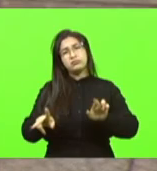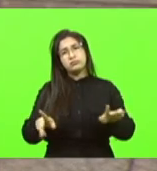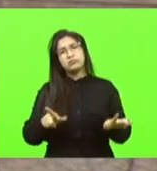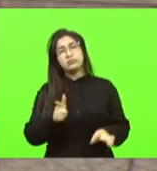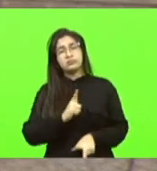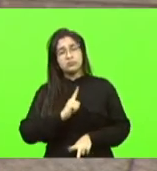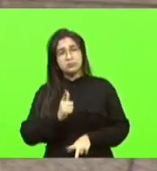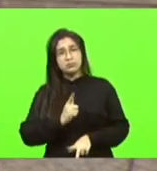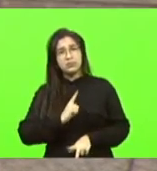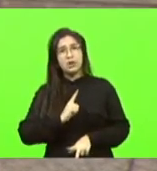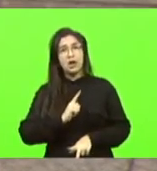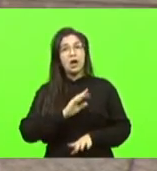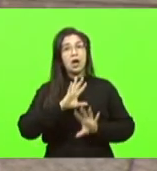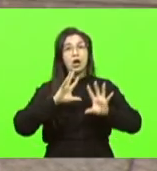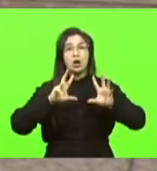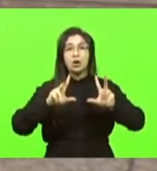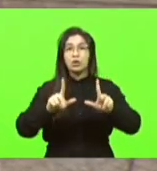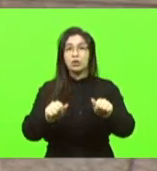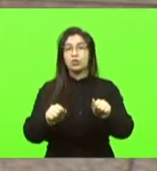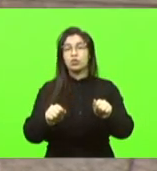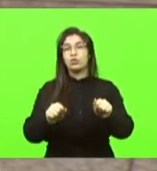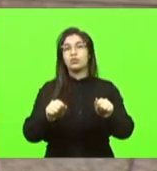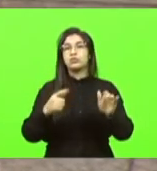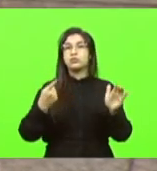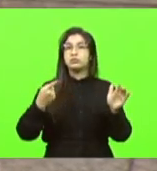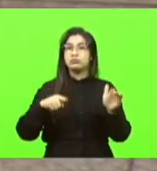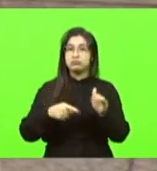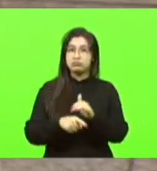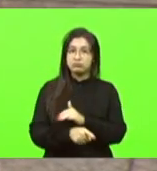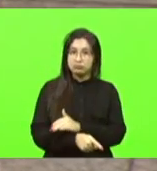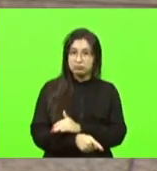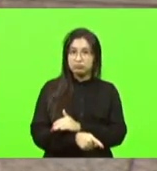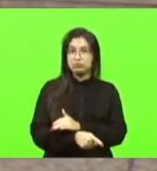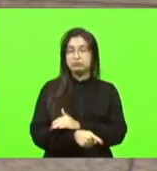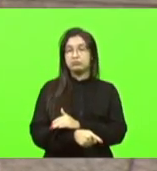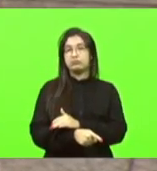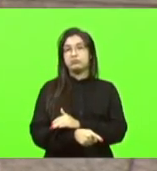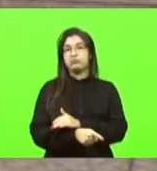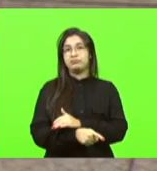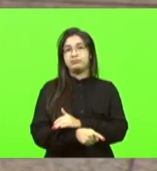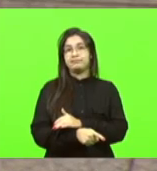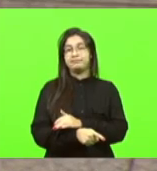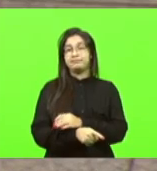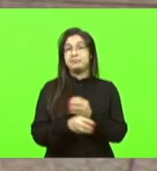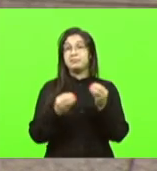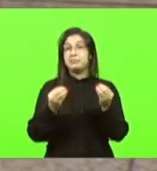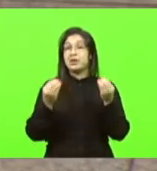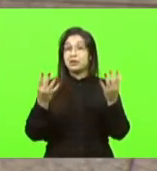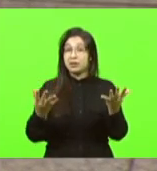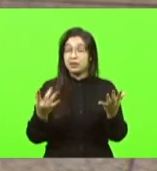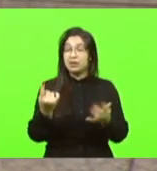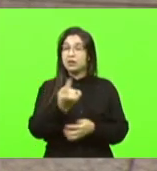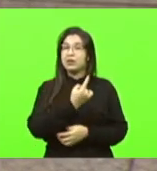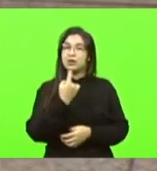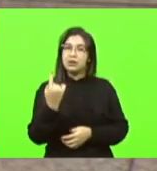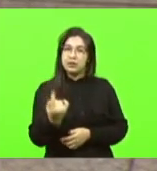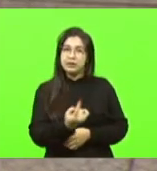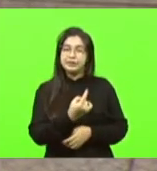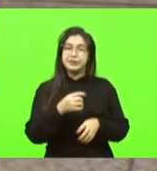em todas pro fundamentos para que nós tenhamos